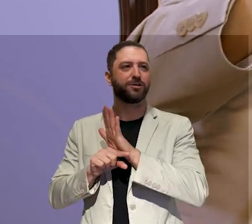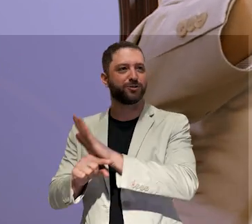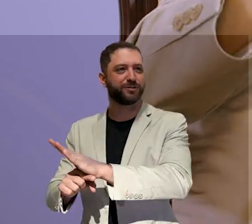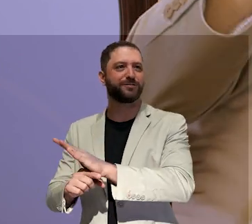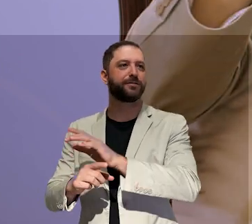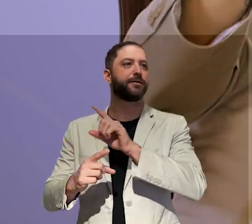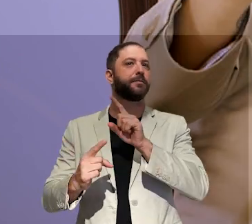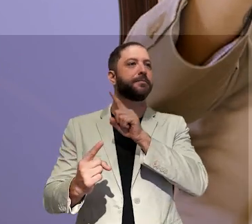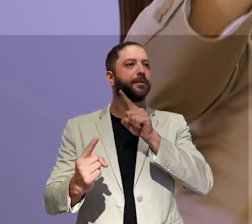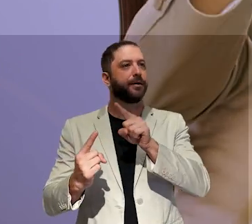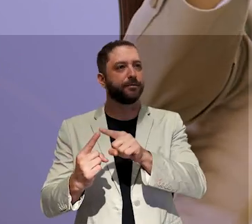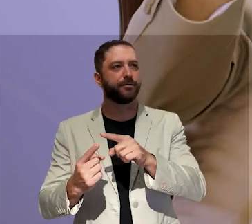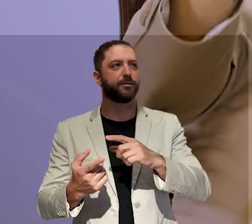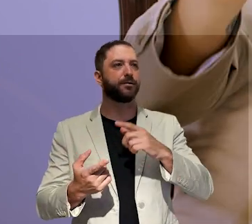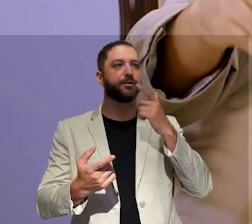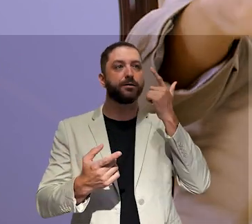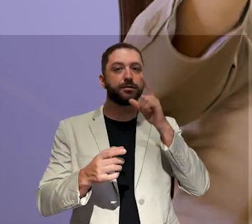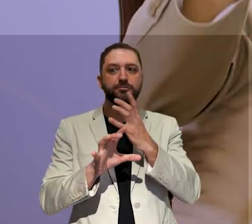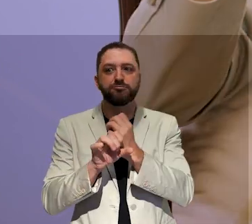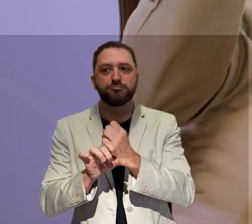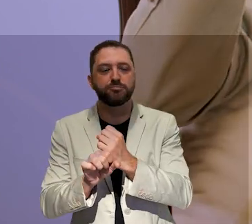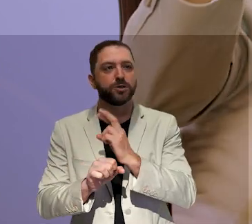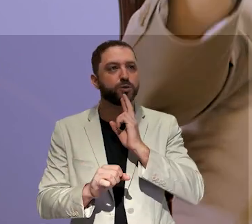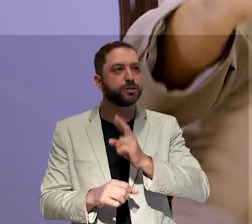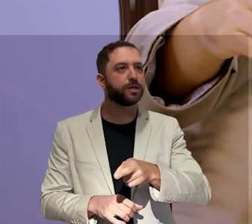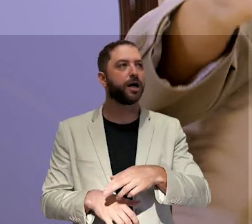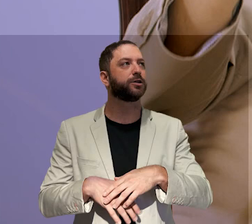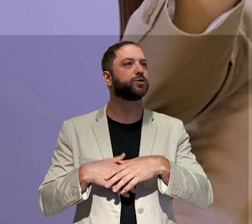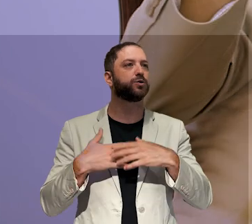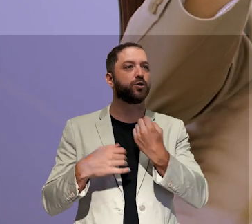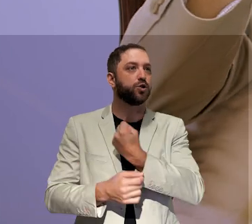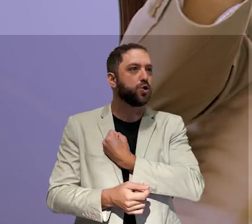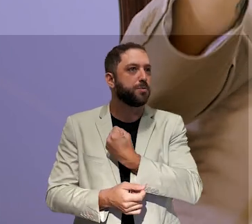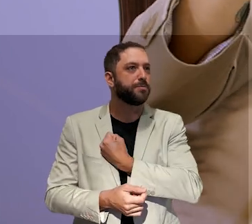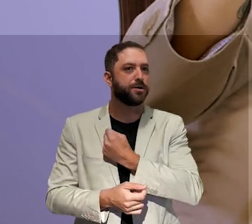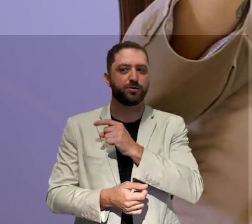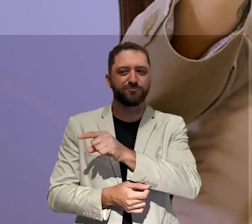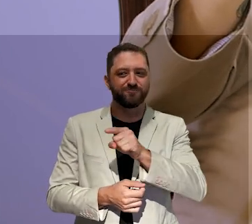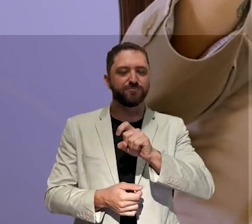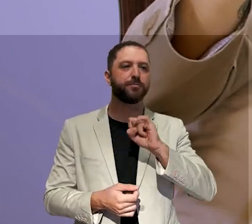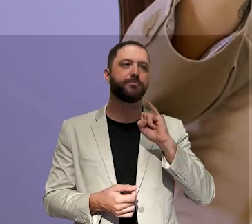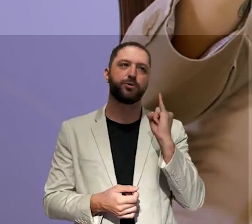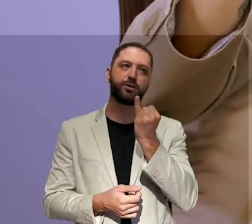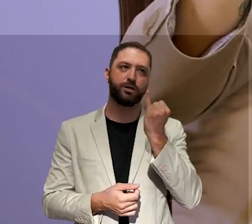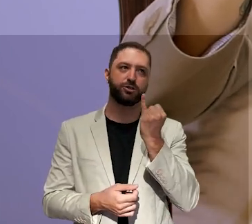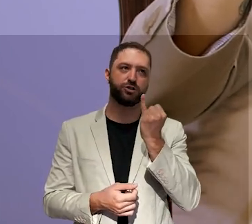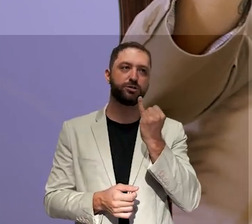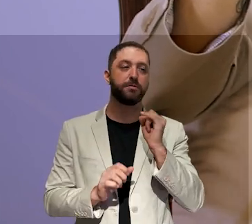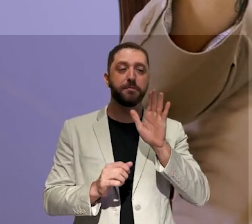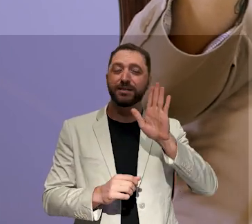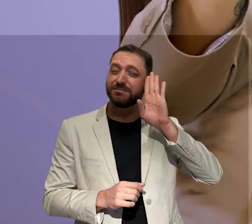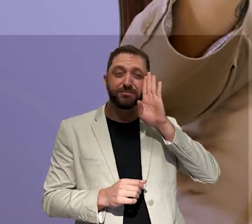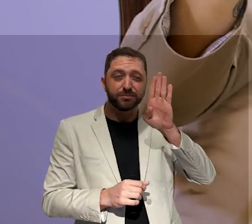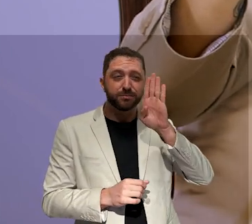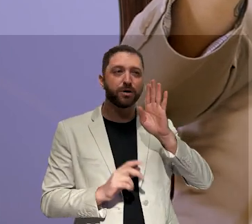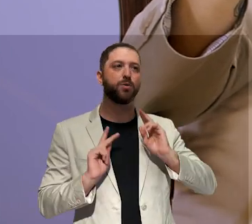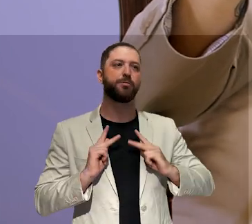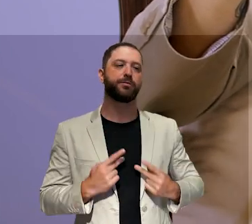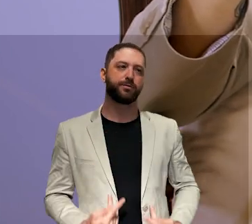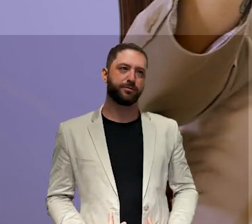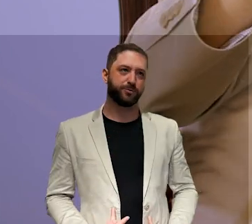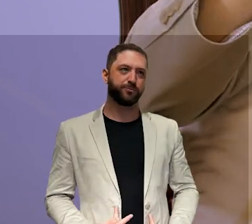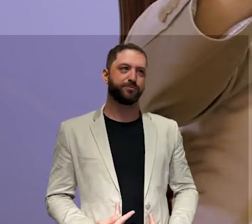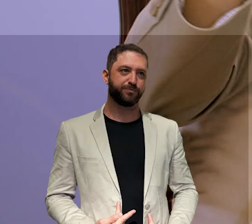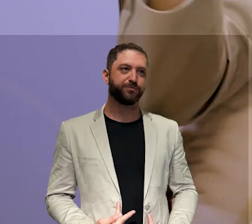humanos. Meta, resultado, números, isso são extremamente importantes. Agora, a prioridade é o ser